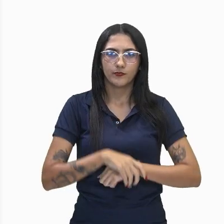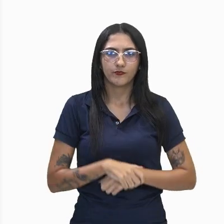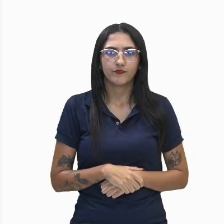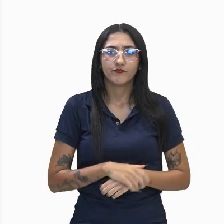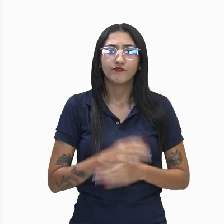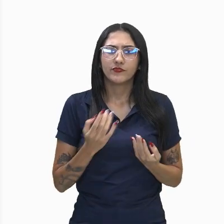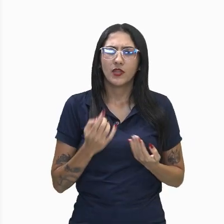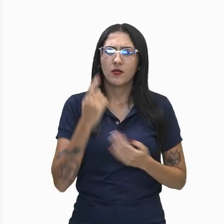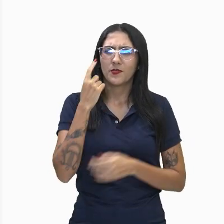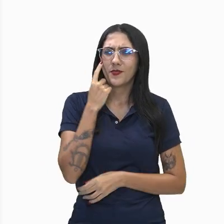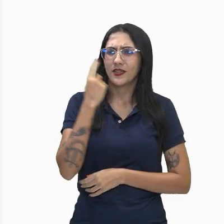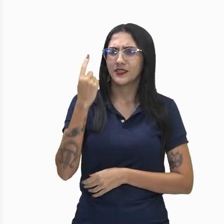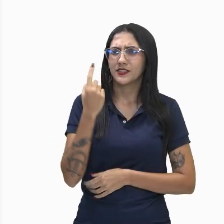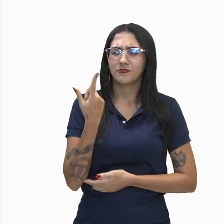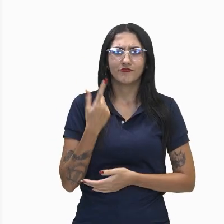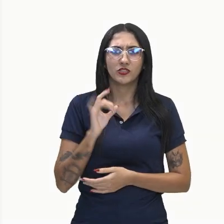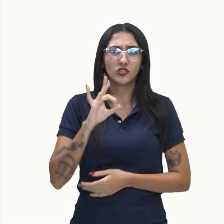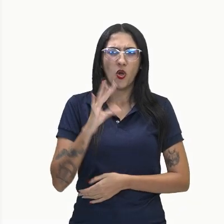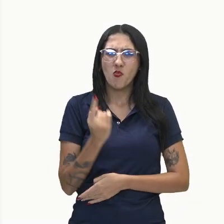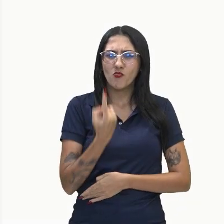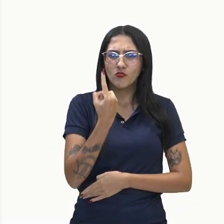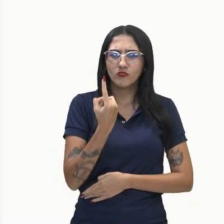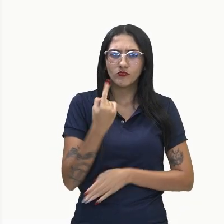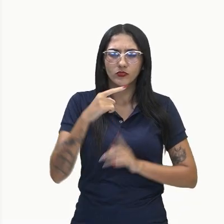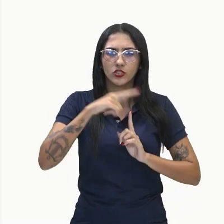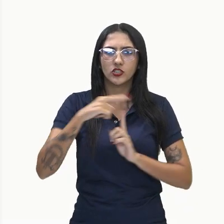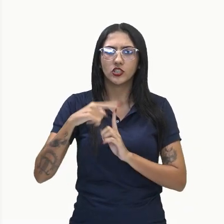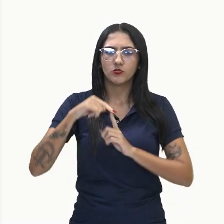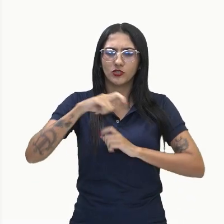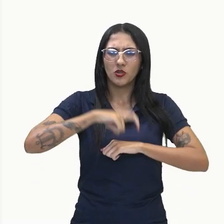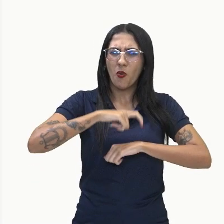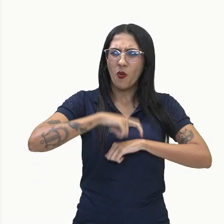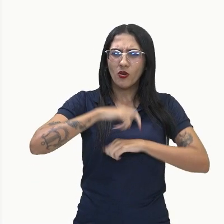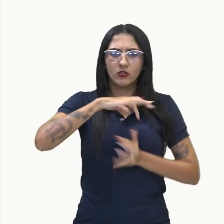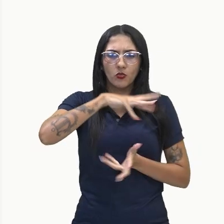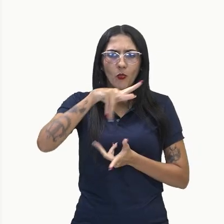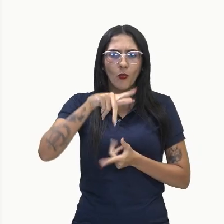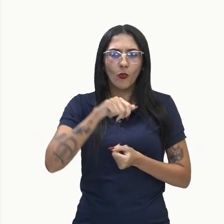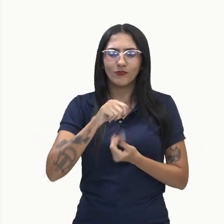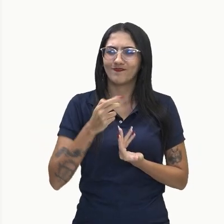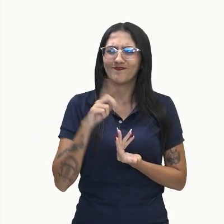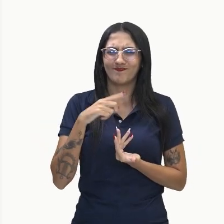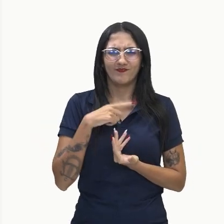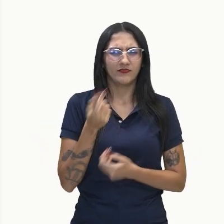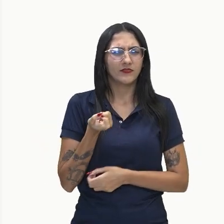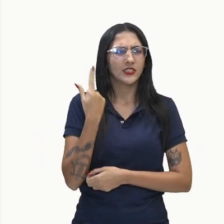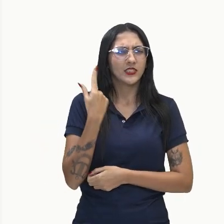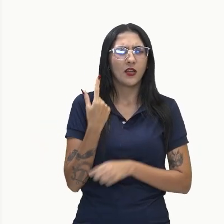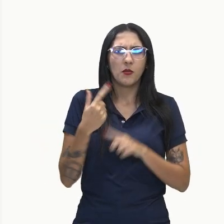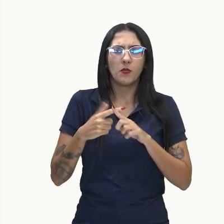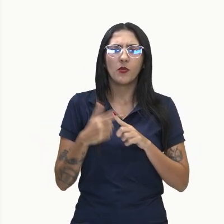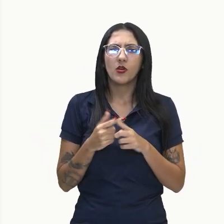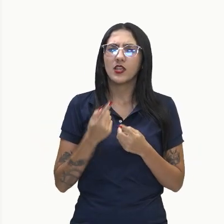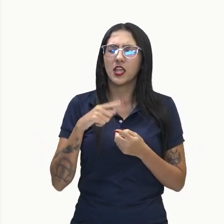gente tivesse um único horário no nosso planeta, Seria bem estranho, porque nós teríamos ali um